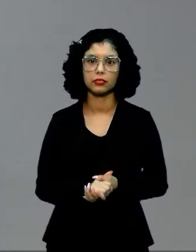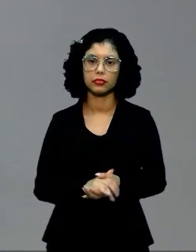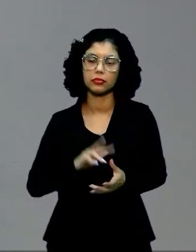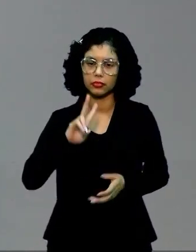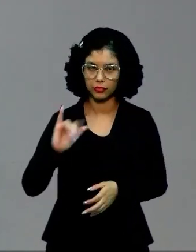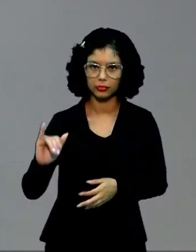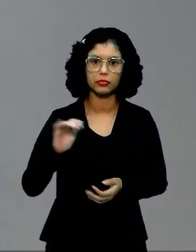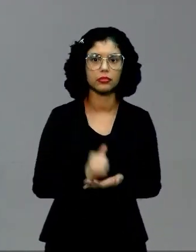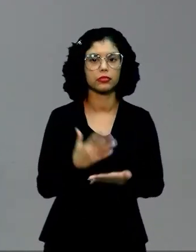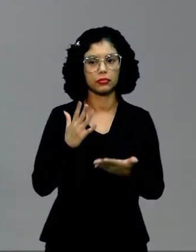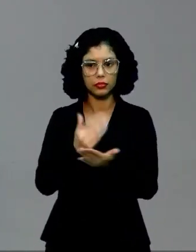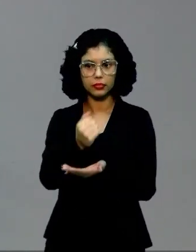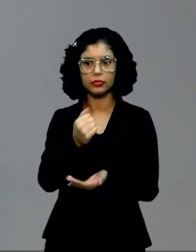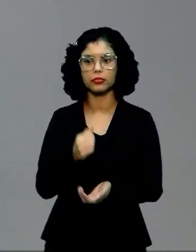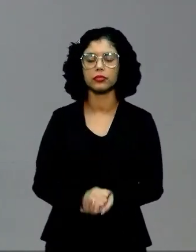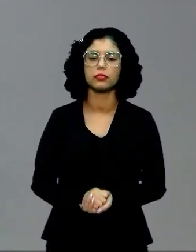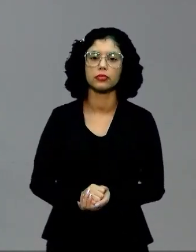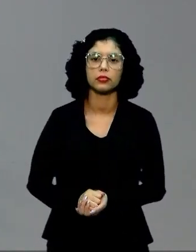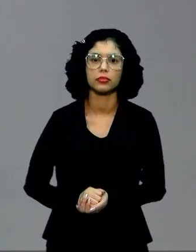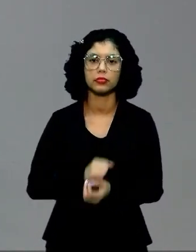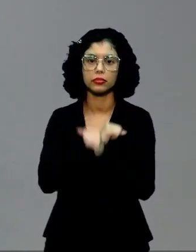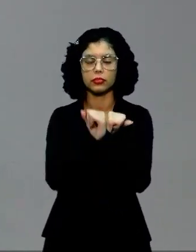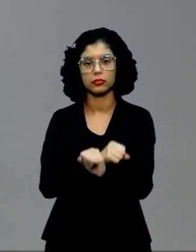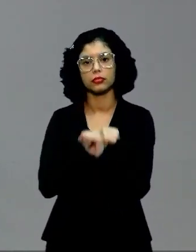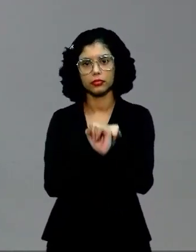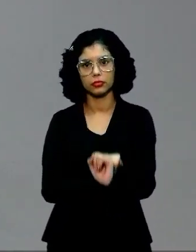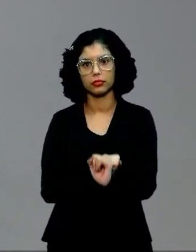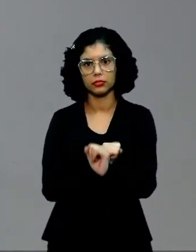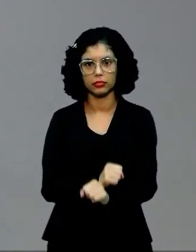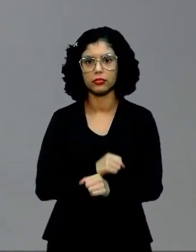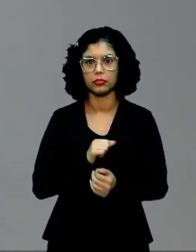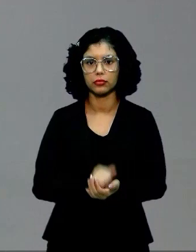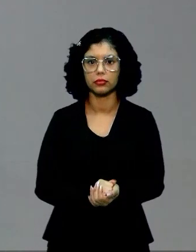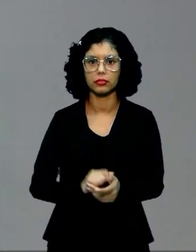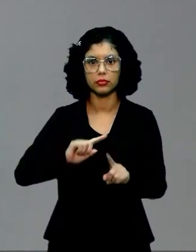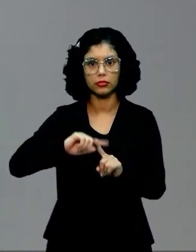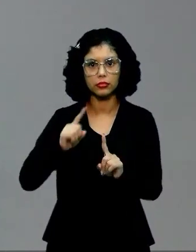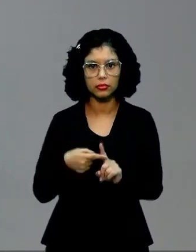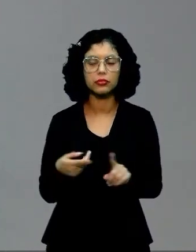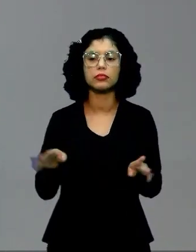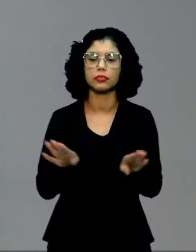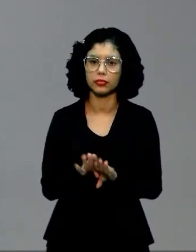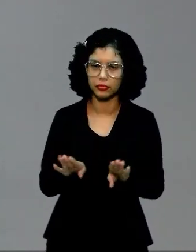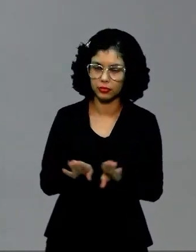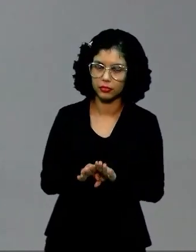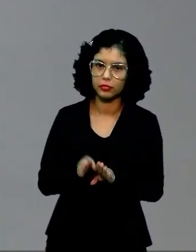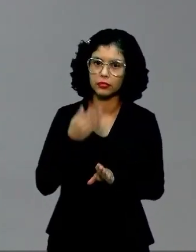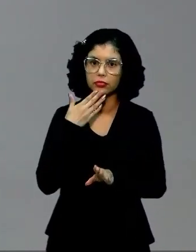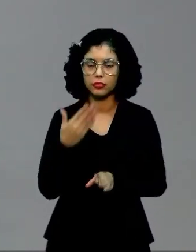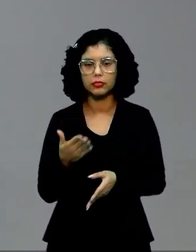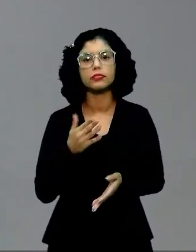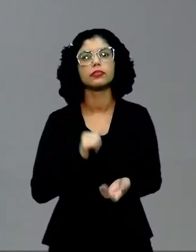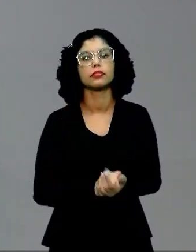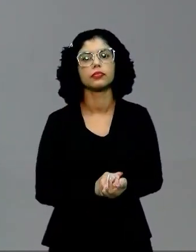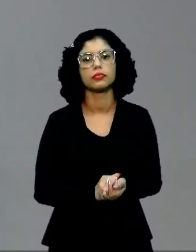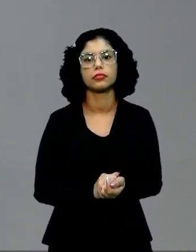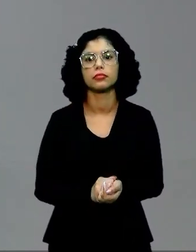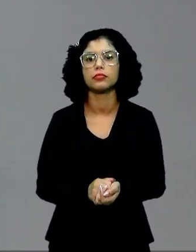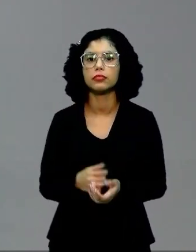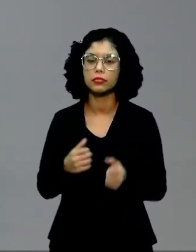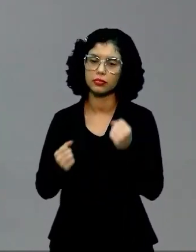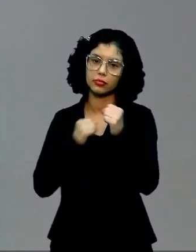ele captura essa escrava que estava grávida também, que pede pelo amor de Deus que ele não